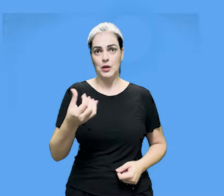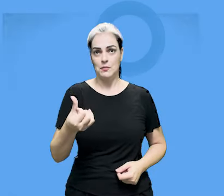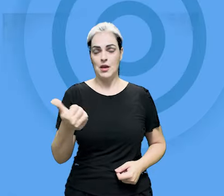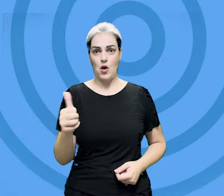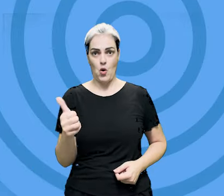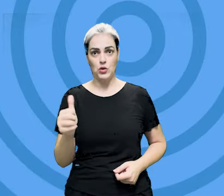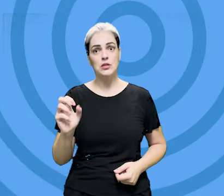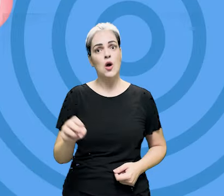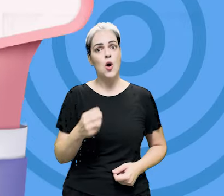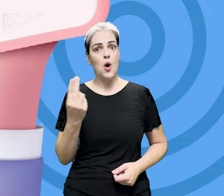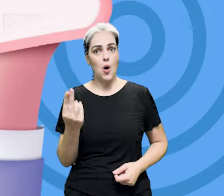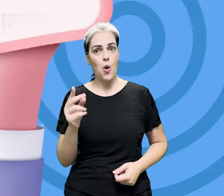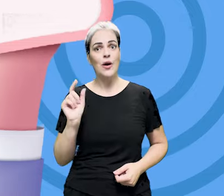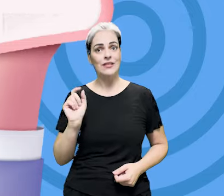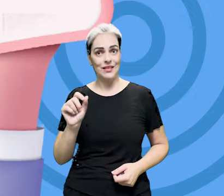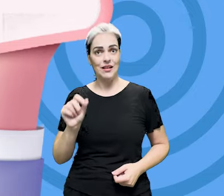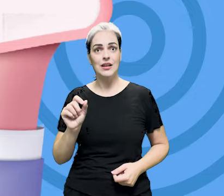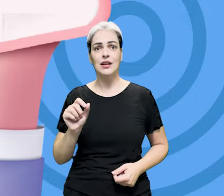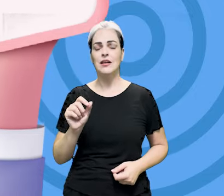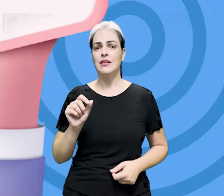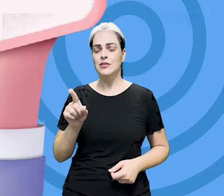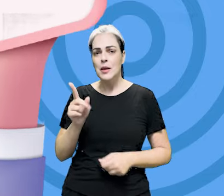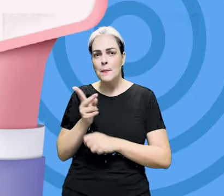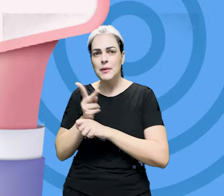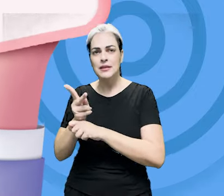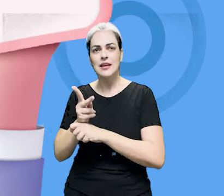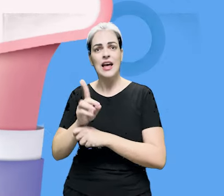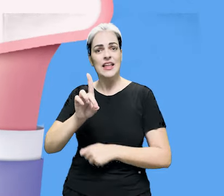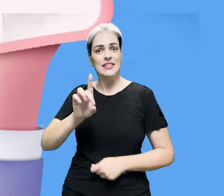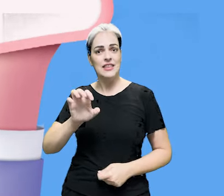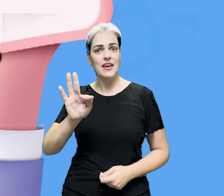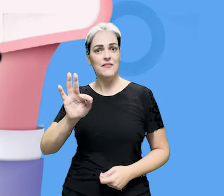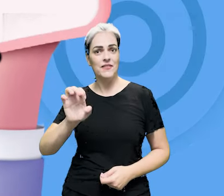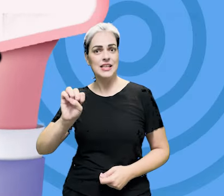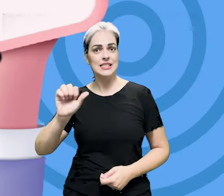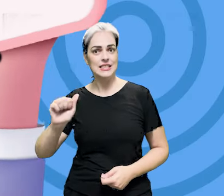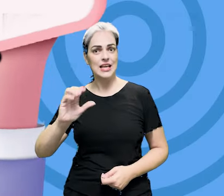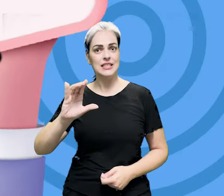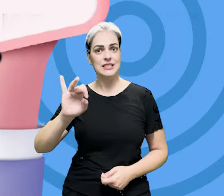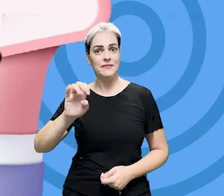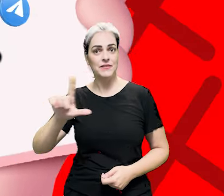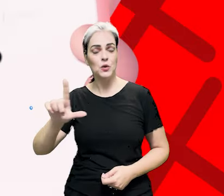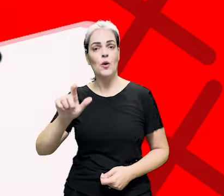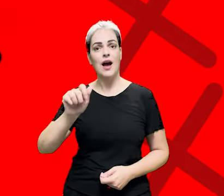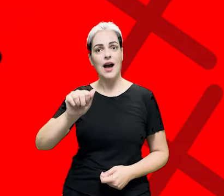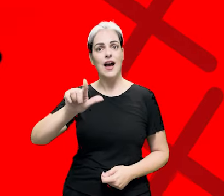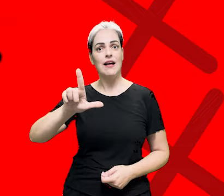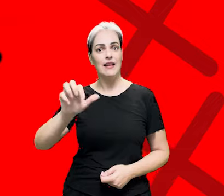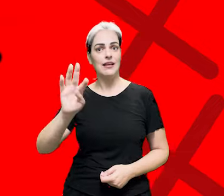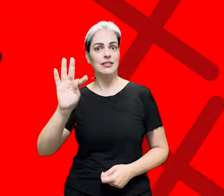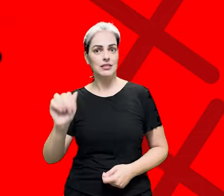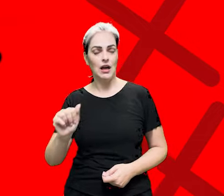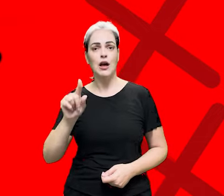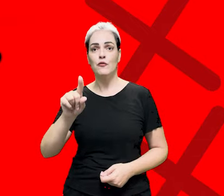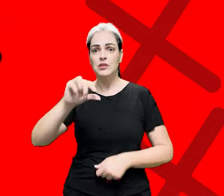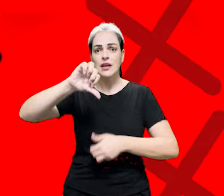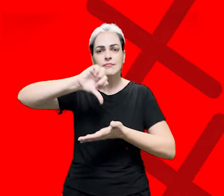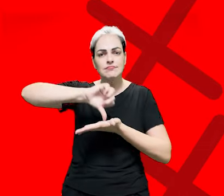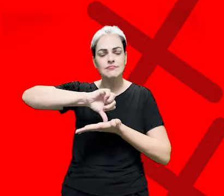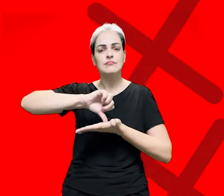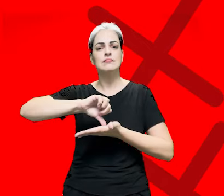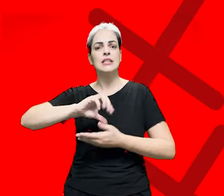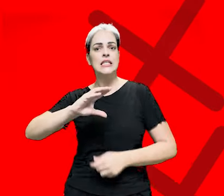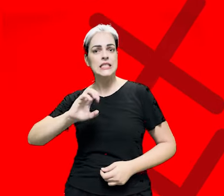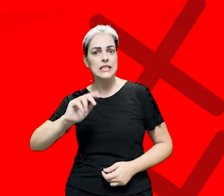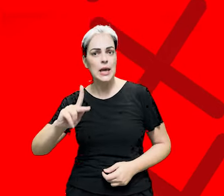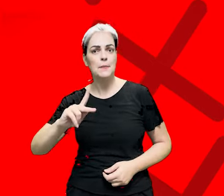61-2034-4611 e pelo Telegram, pesquise o contato Defesa Civil Alertas. Em ambos os casos, compartilhe a localização, CEP